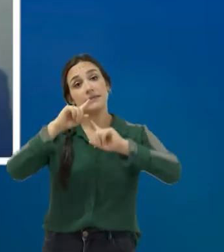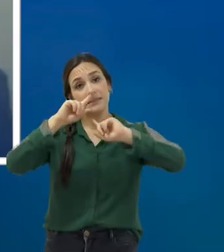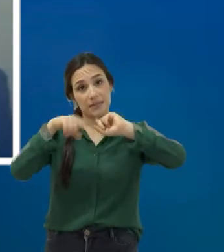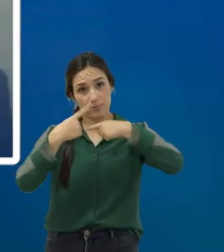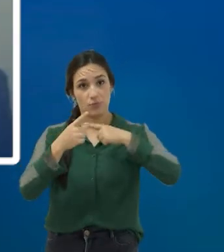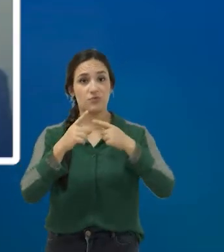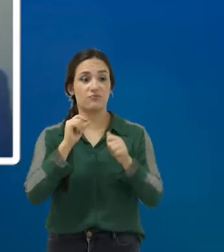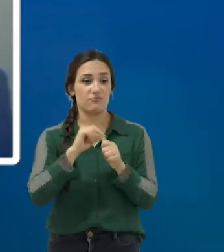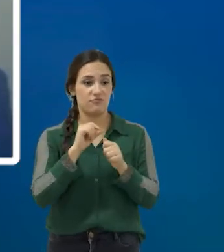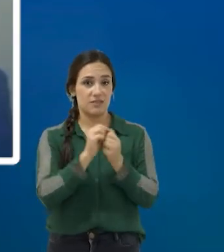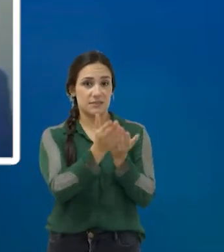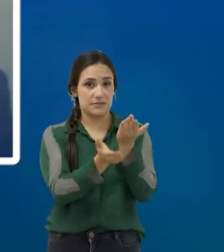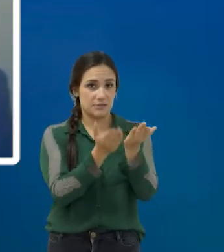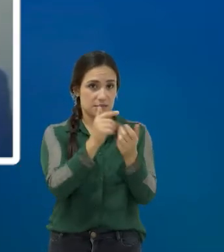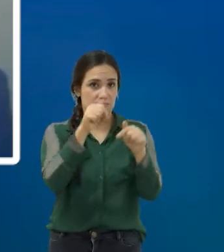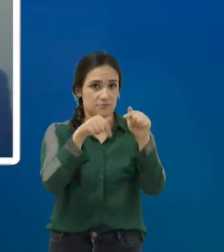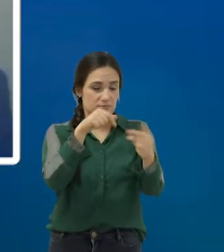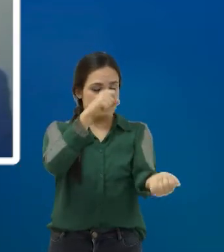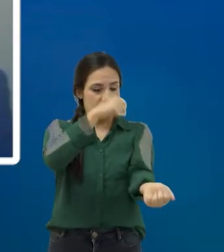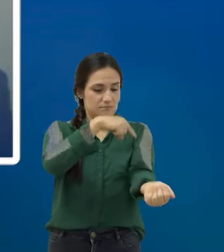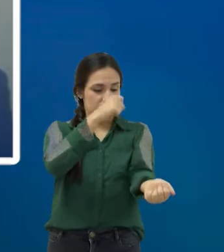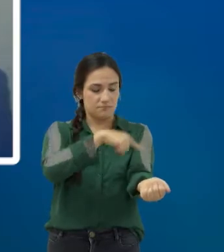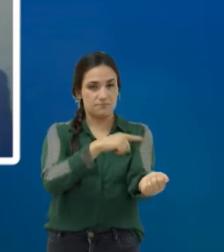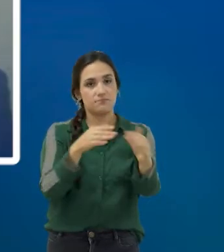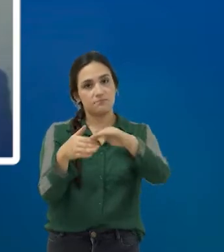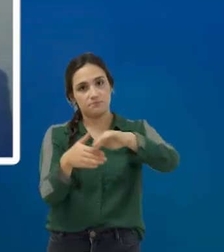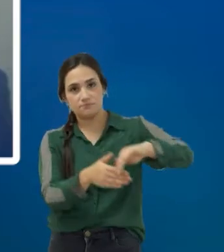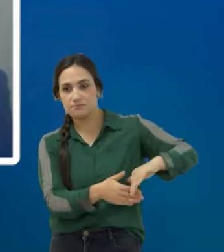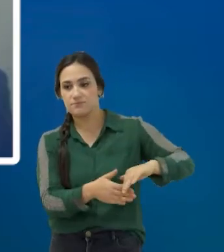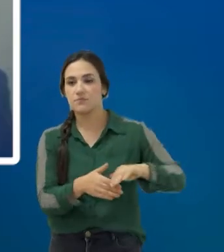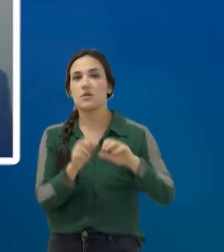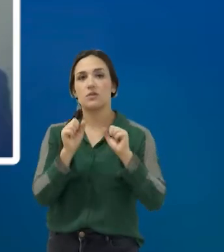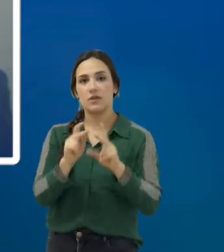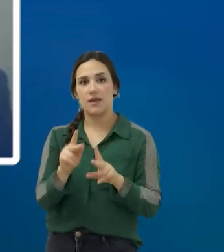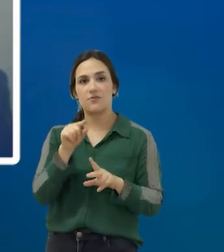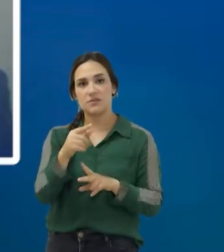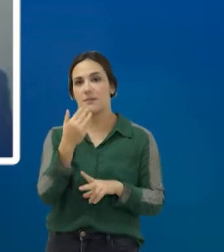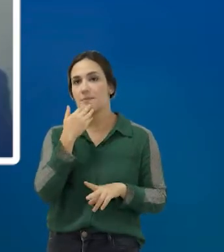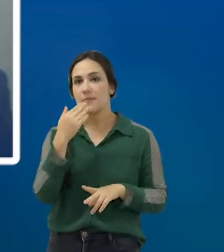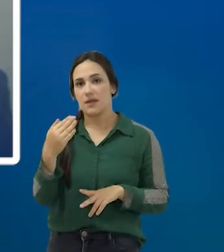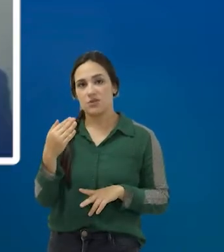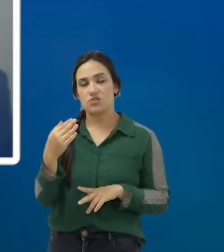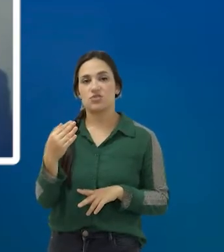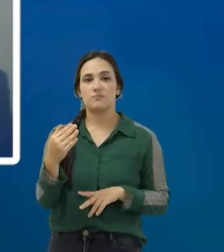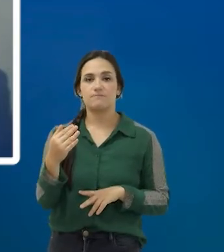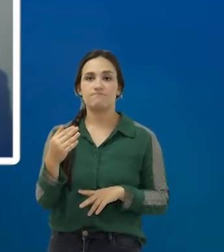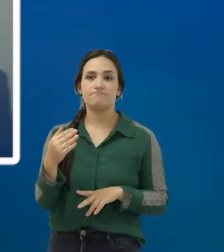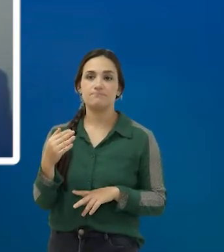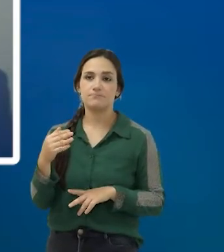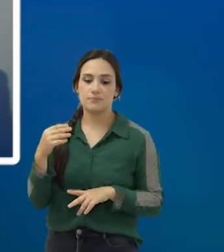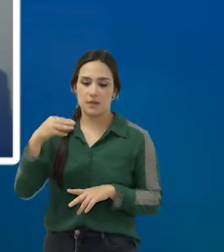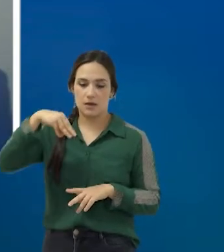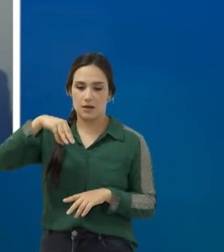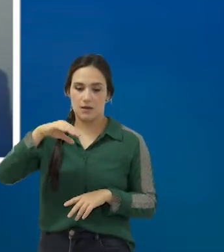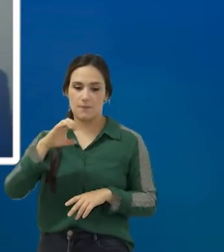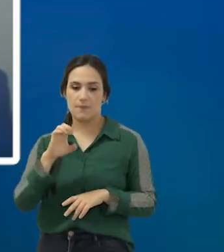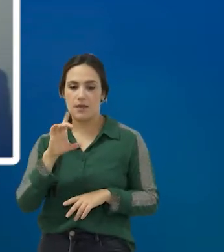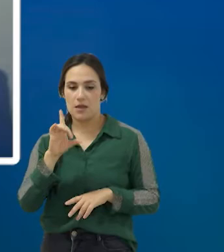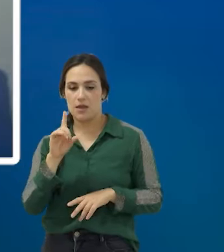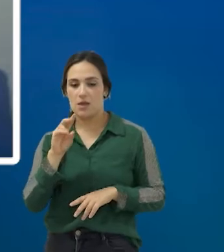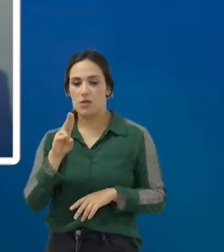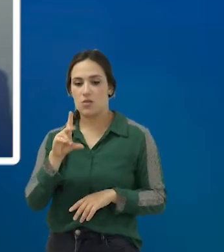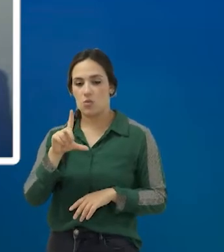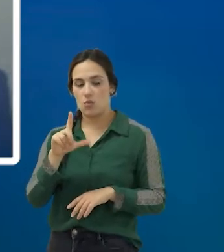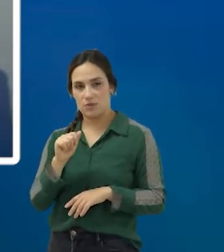pela parte quimioterápica, quando a doença entra em remissão, aí você vai para o transplante de medula. Então, eu fui de janeiro